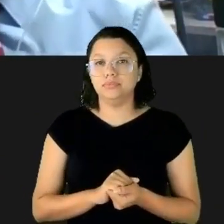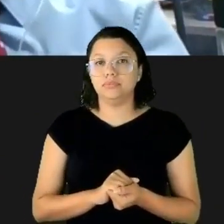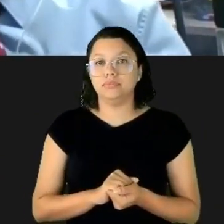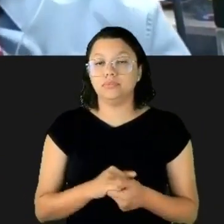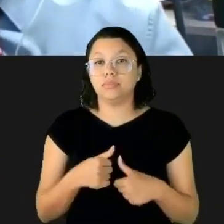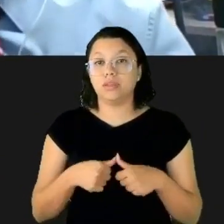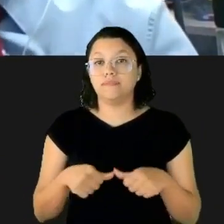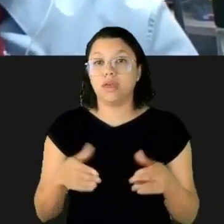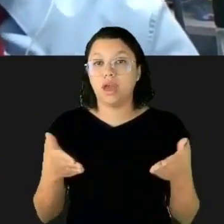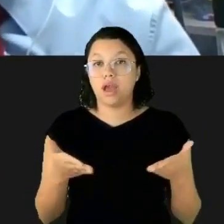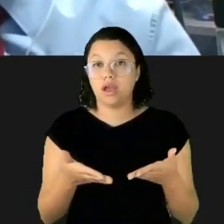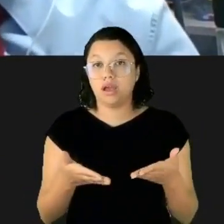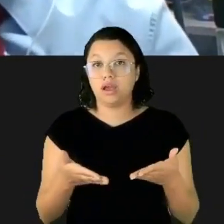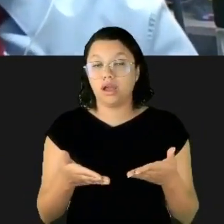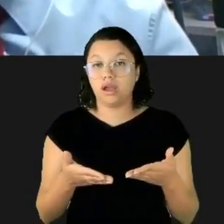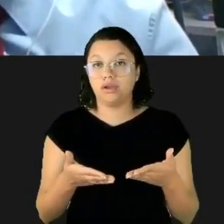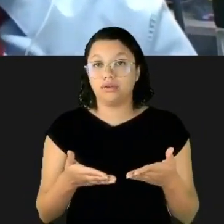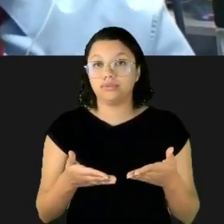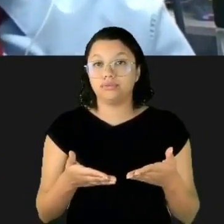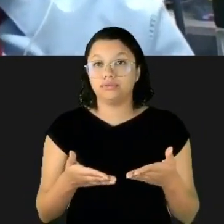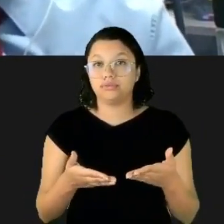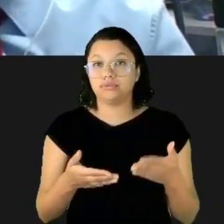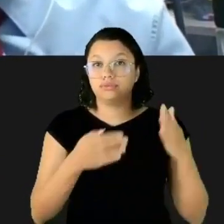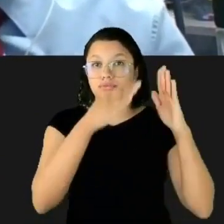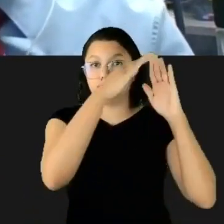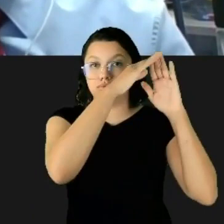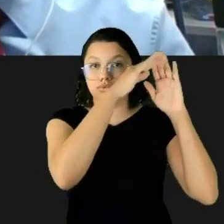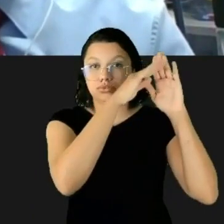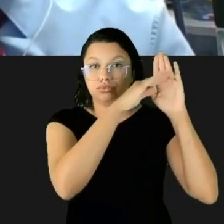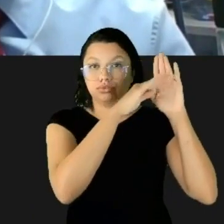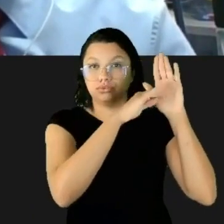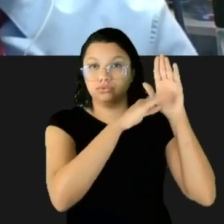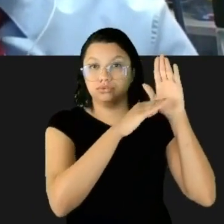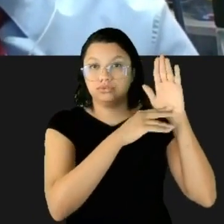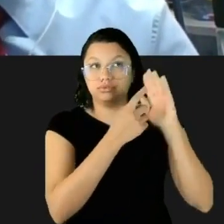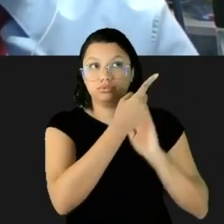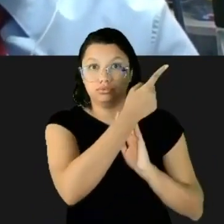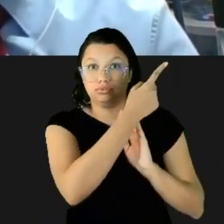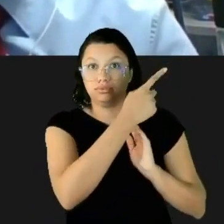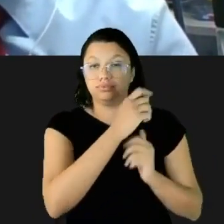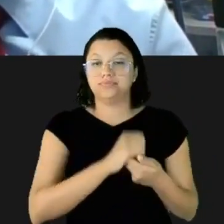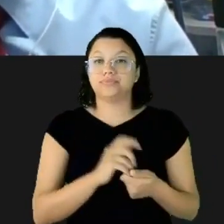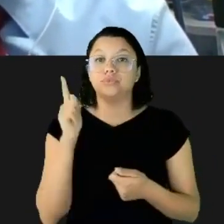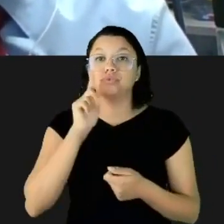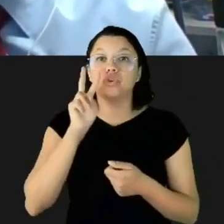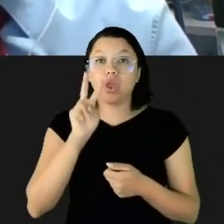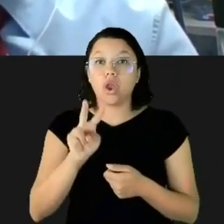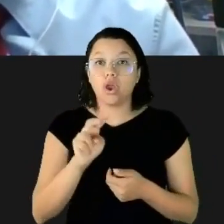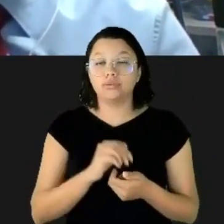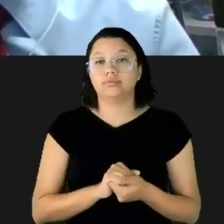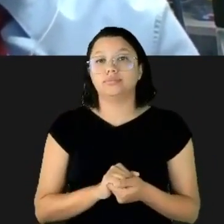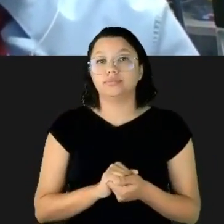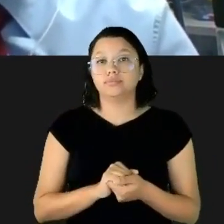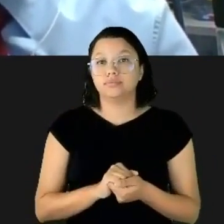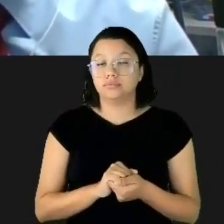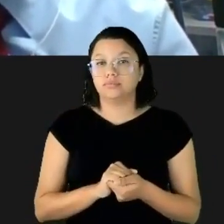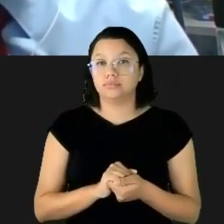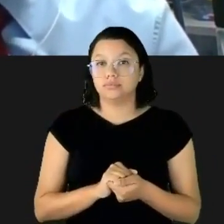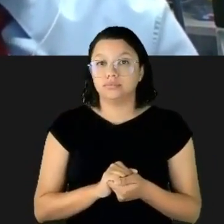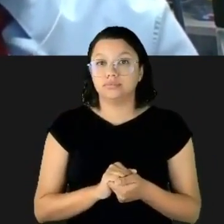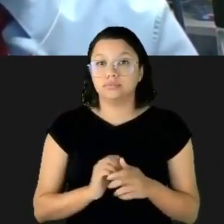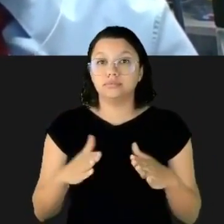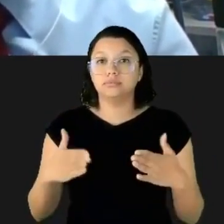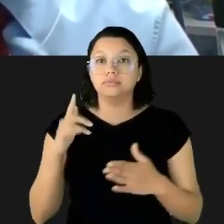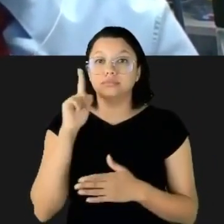ele fica aqui inclusão tarefa você consegue olhar por